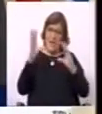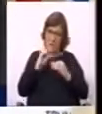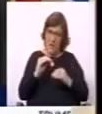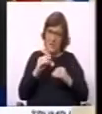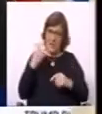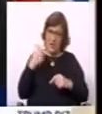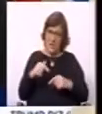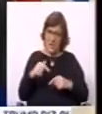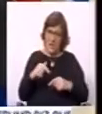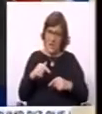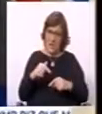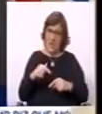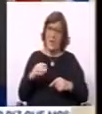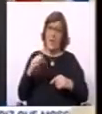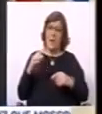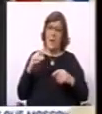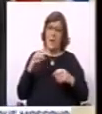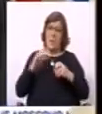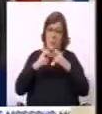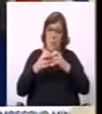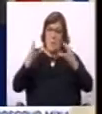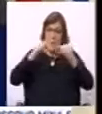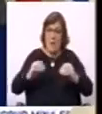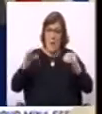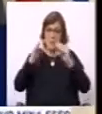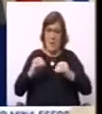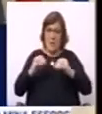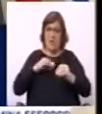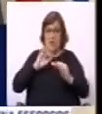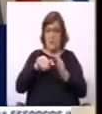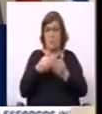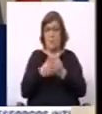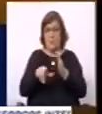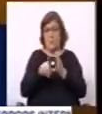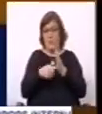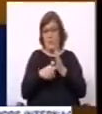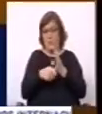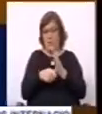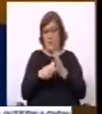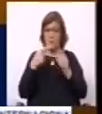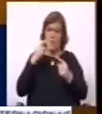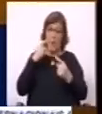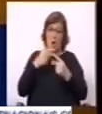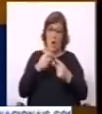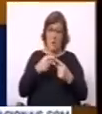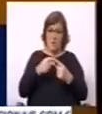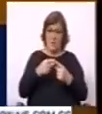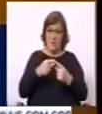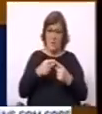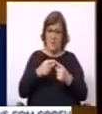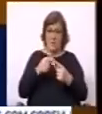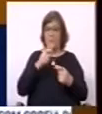ter consequências muito mais importantes. E, portanto, nós propusemos este projeto, que tem como objetivo uma